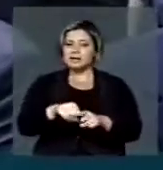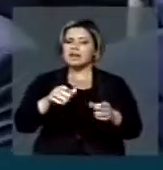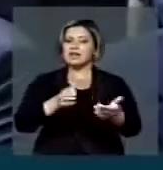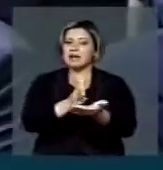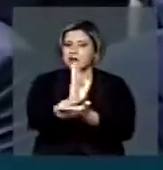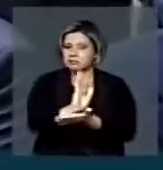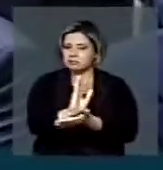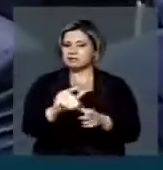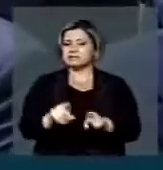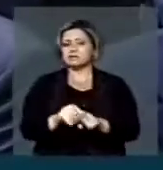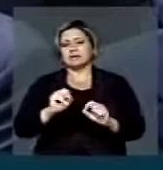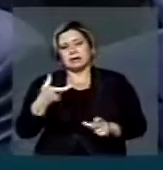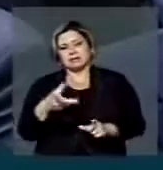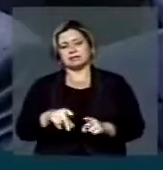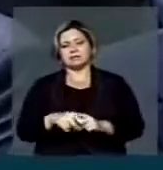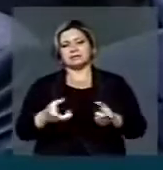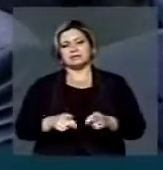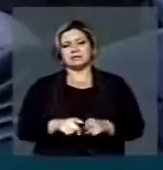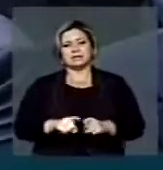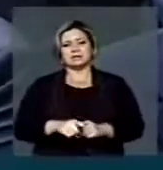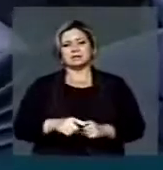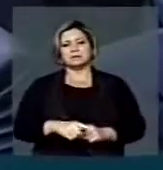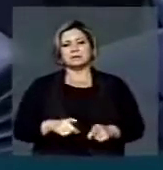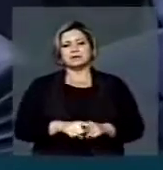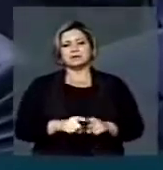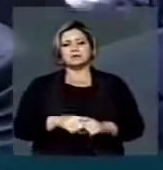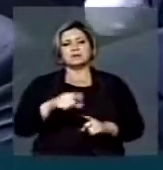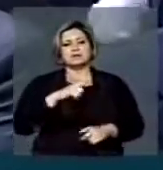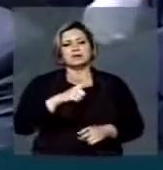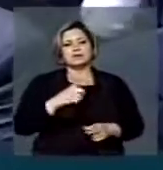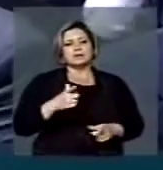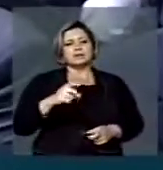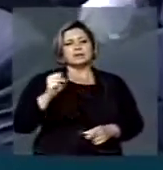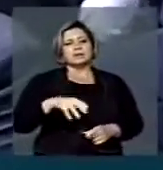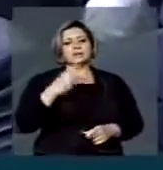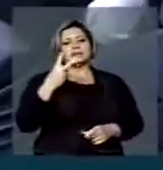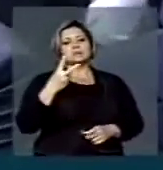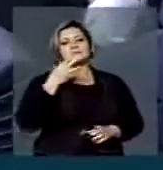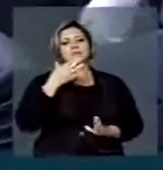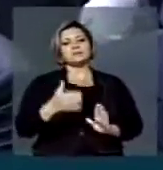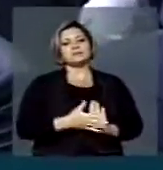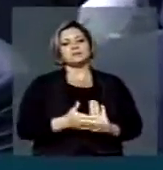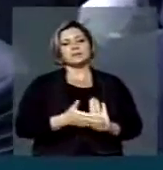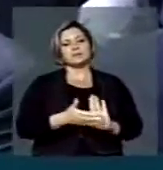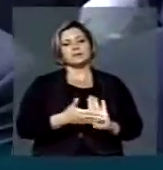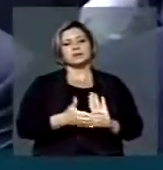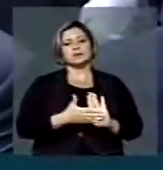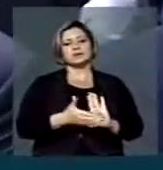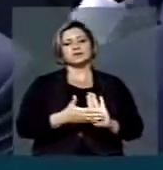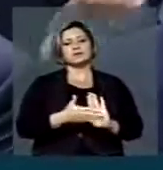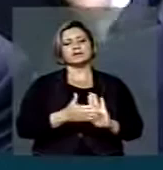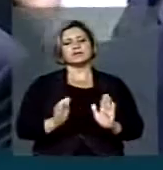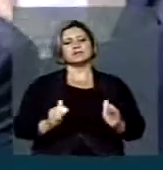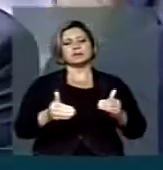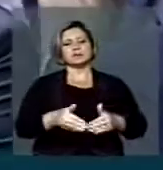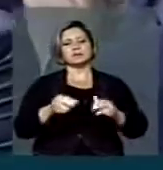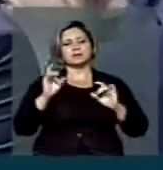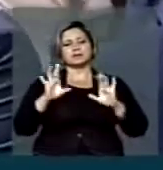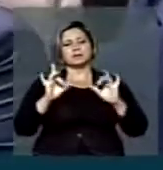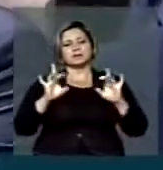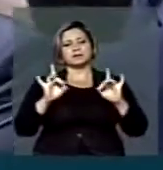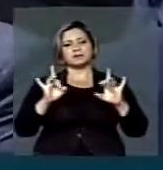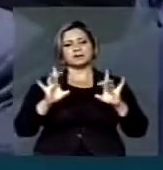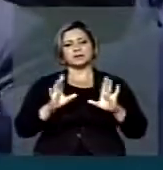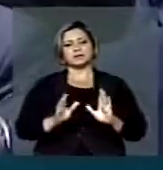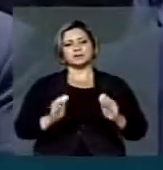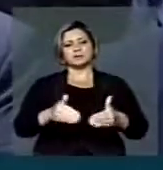Senhor presidente, e aprove. E, logicamente, presidente, que nós temos duas propostas. Aquela que foi aprovada na comissão especial e uma que